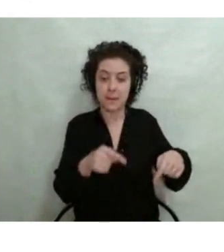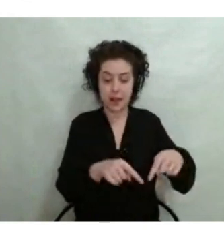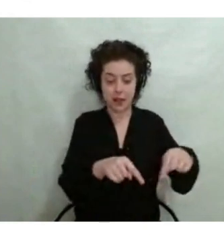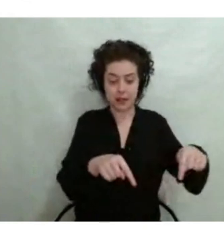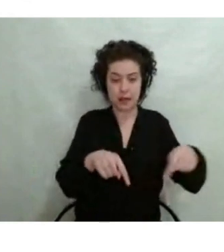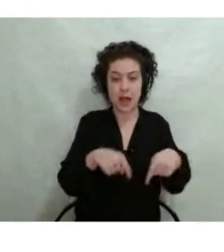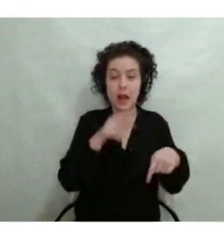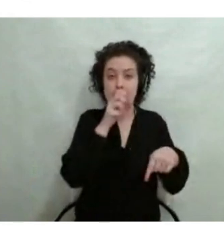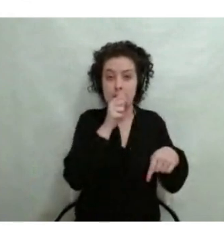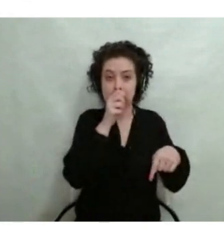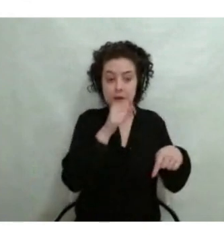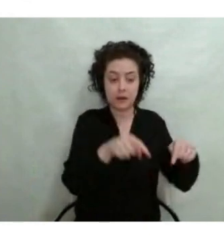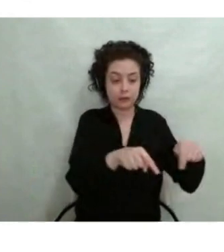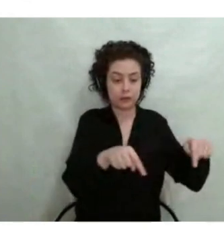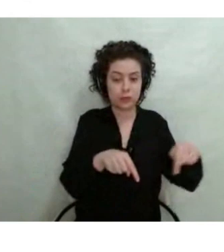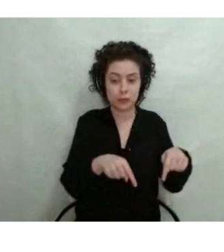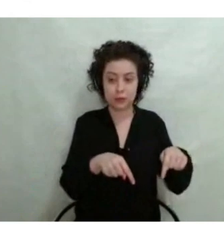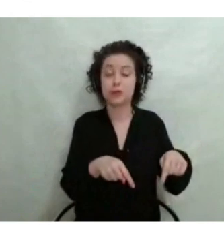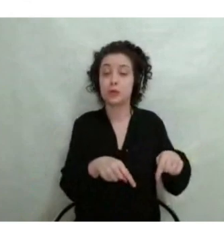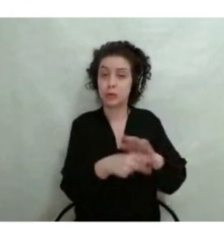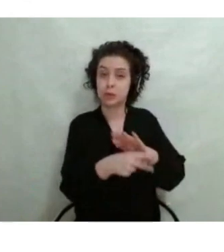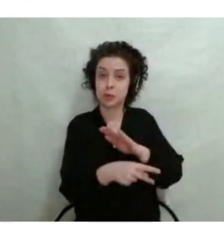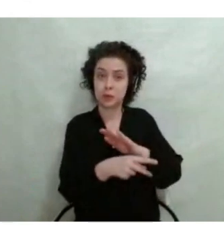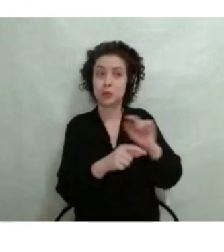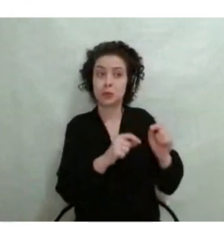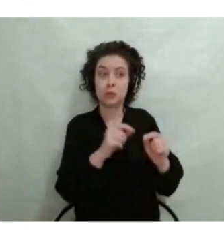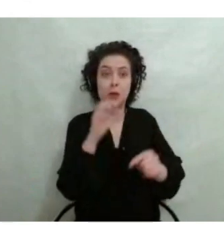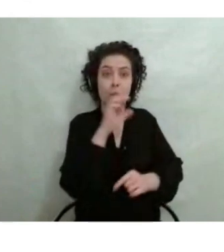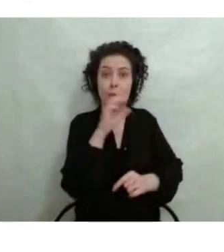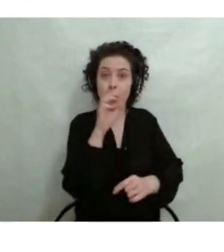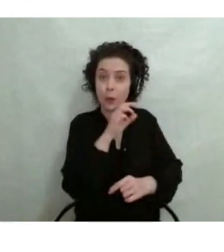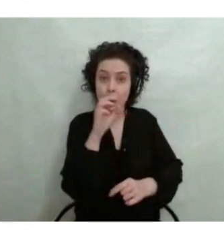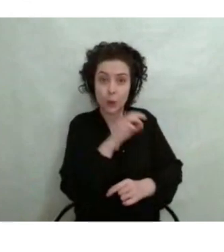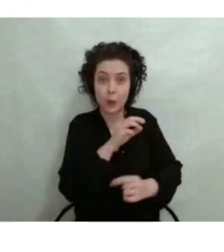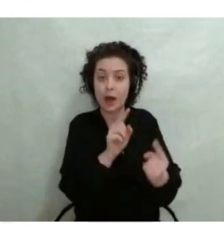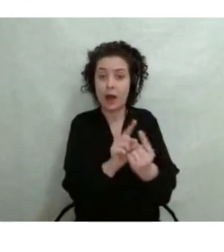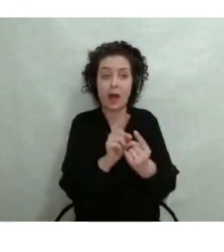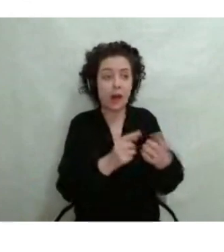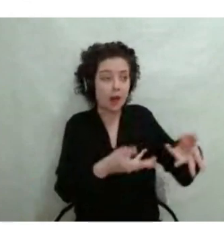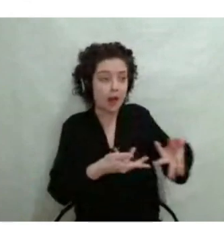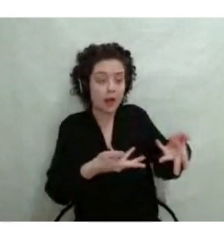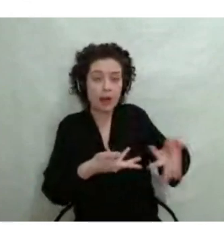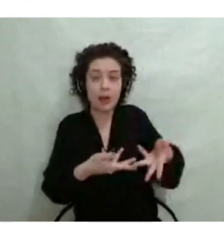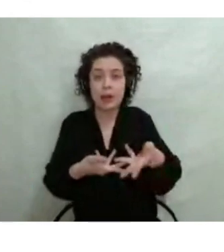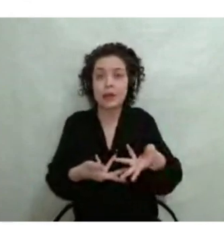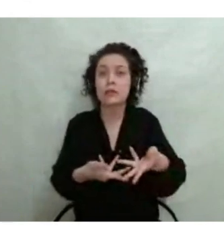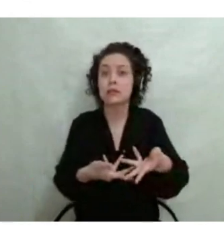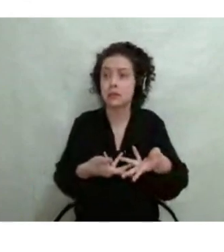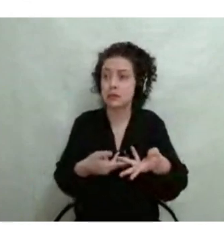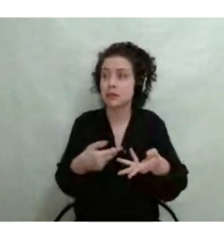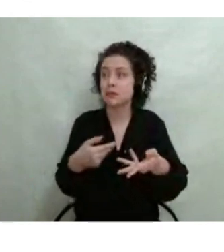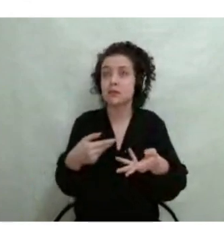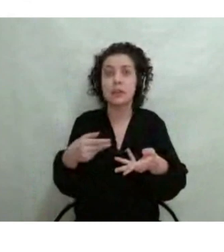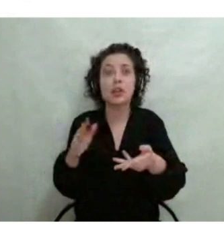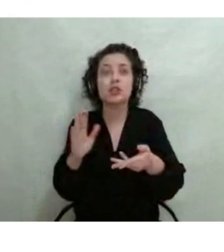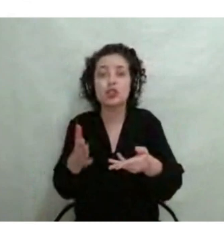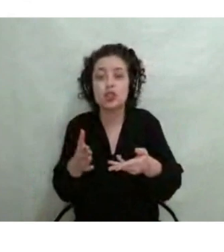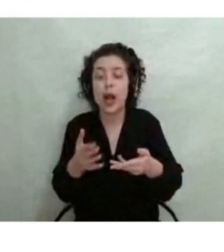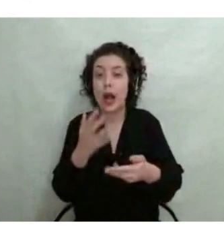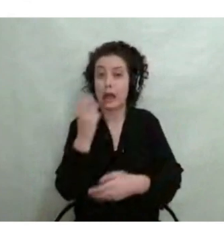laranja do pronto-socorro, para receber os doentes que vinham da porta já com